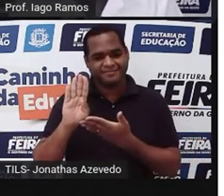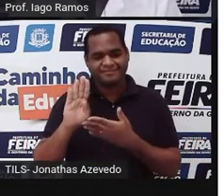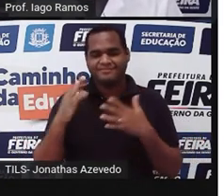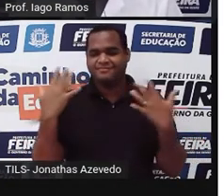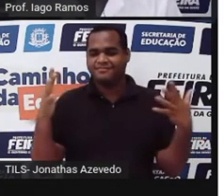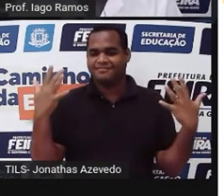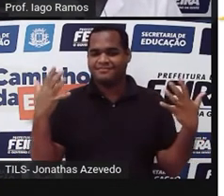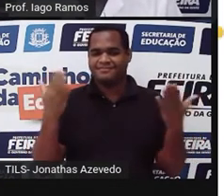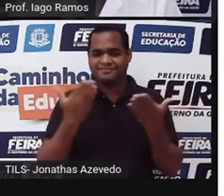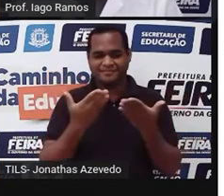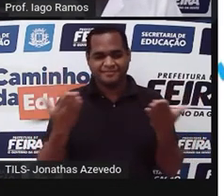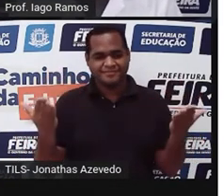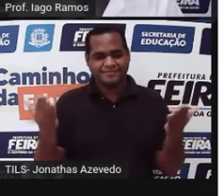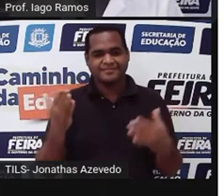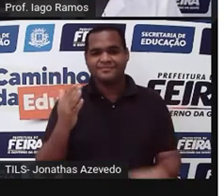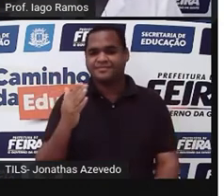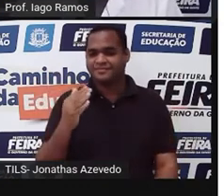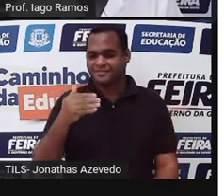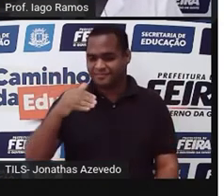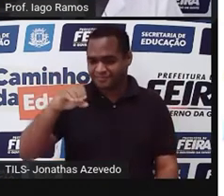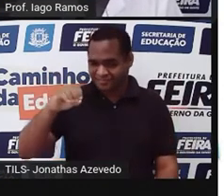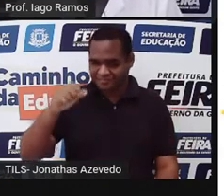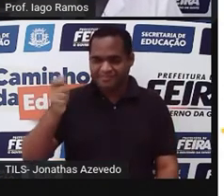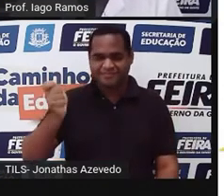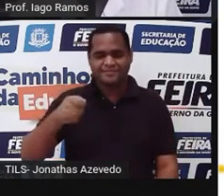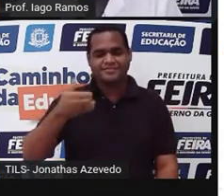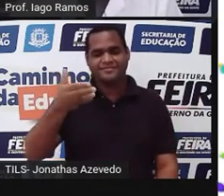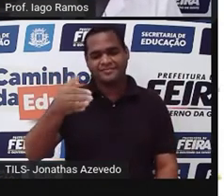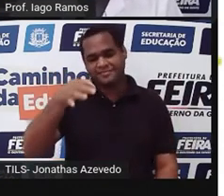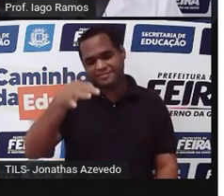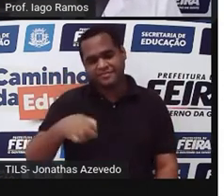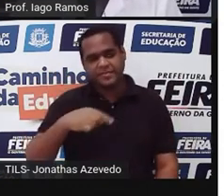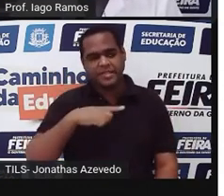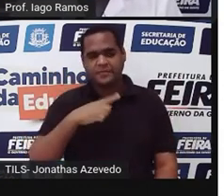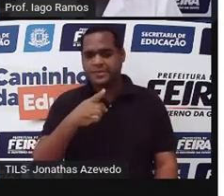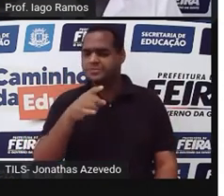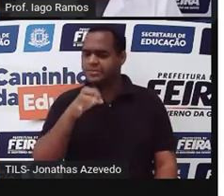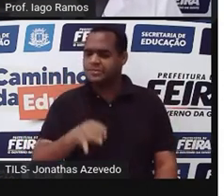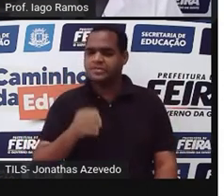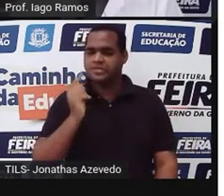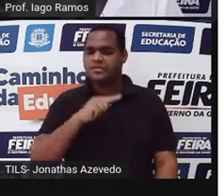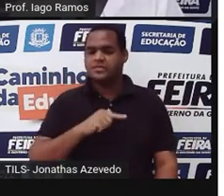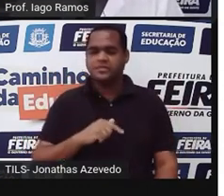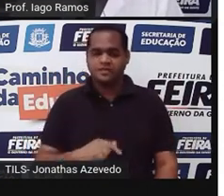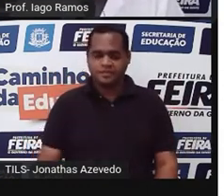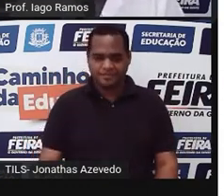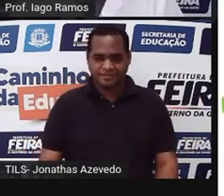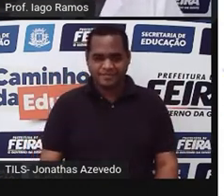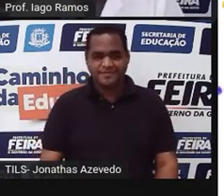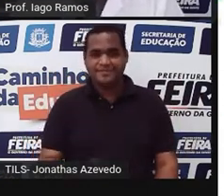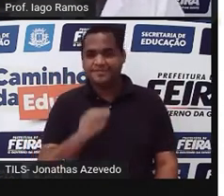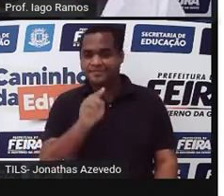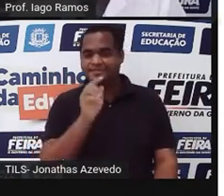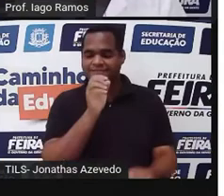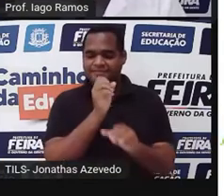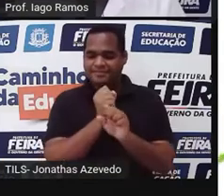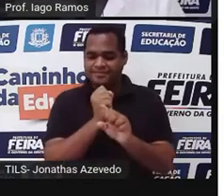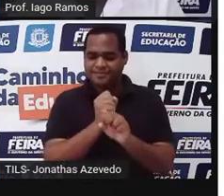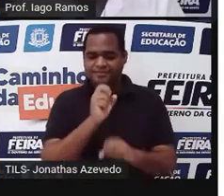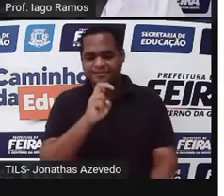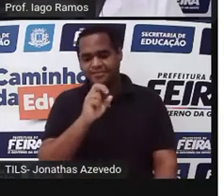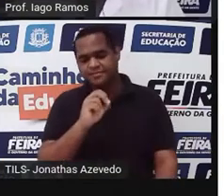Parabéns para você nota 10 É isso aí tenho certeza que você acertou Tá bom se você calcular